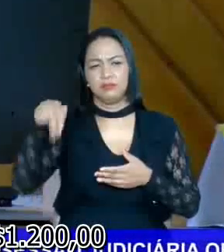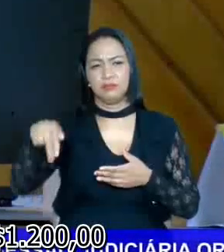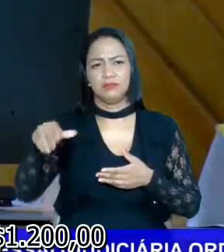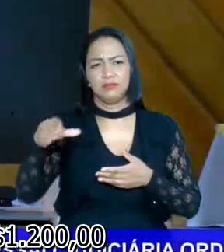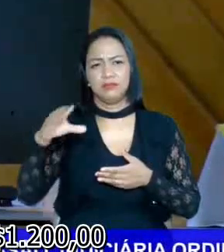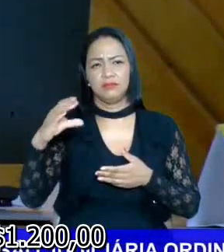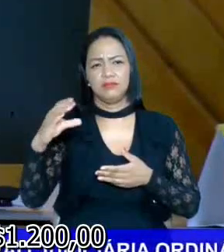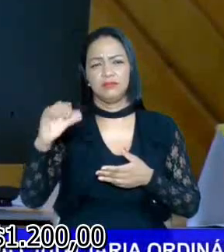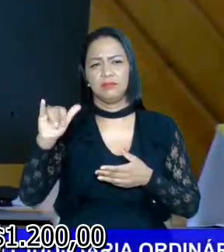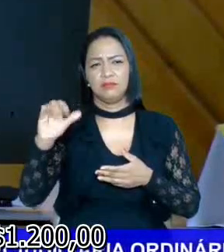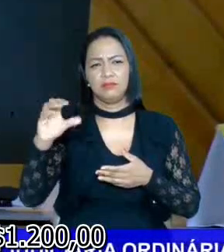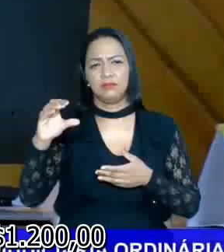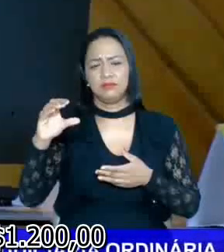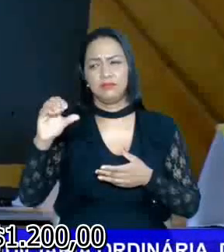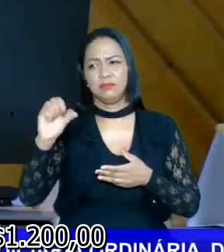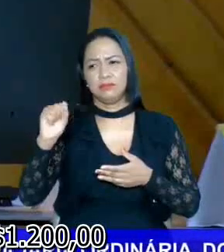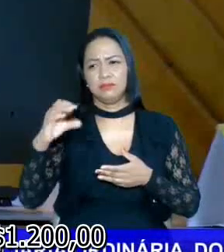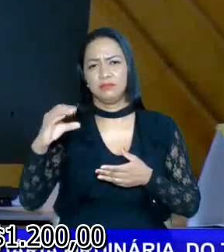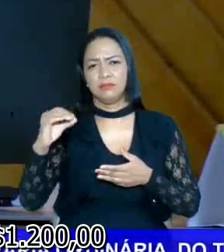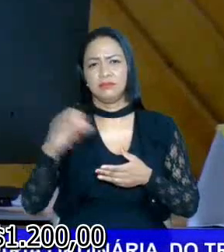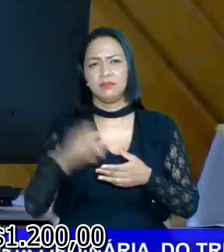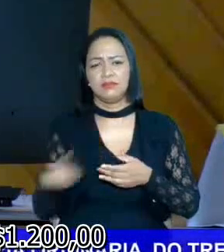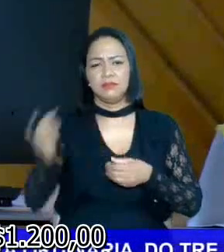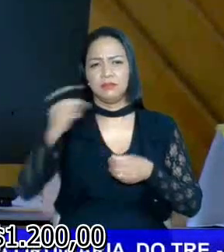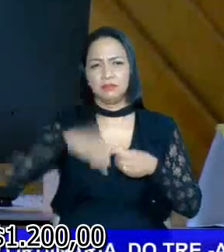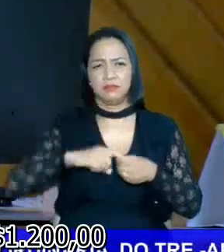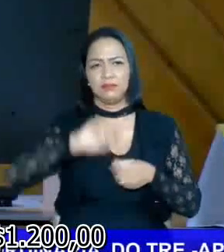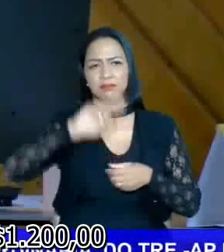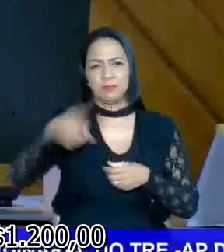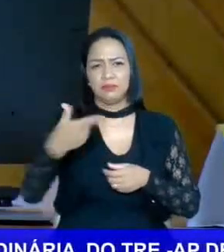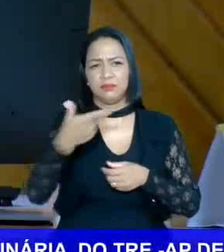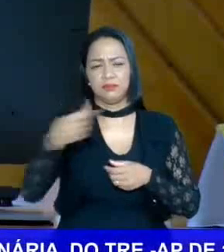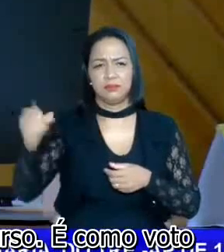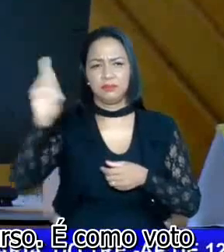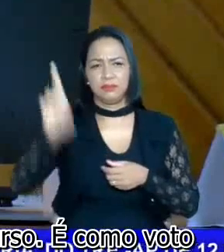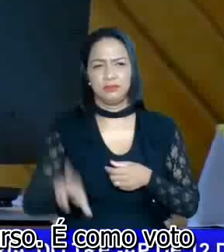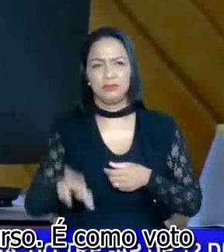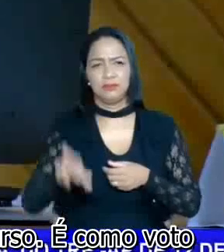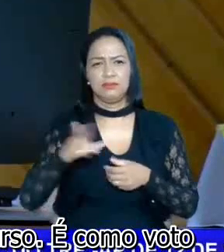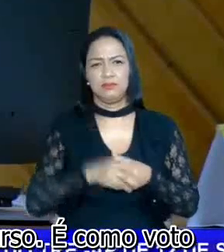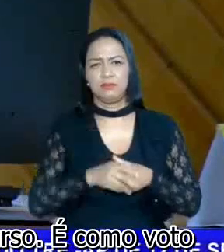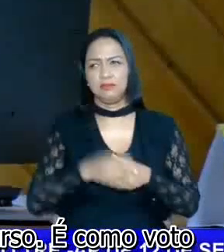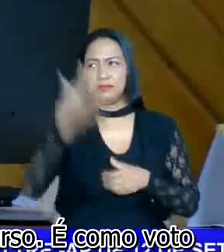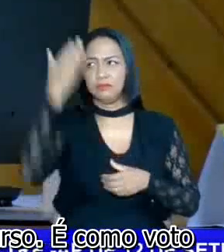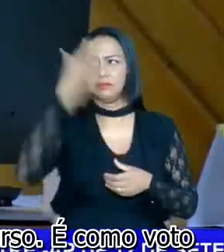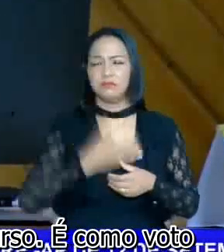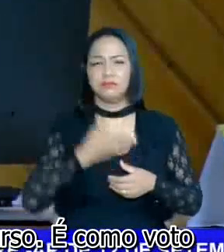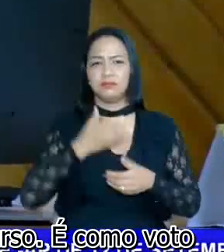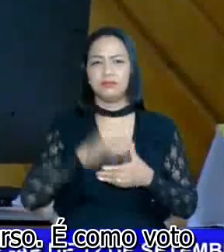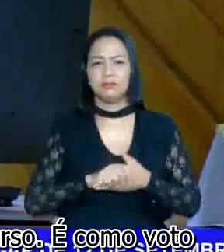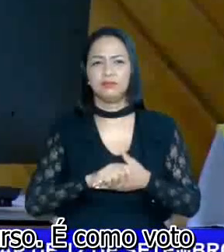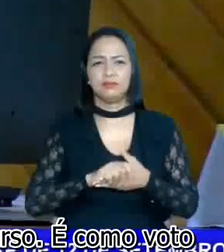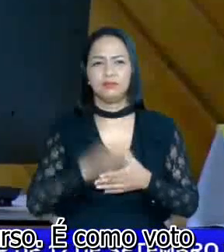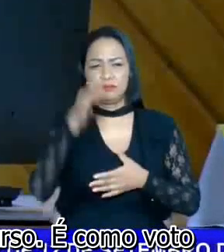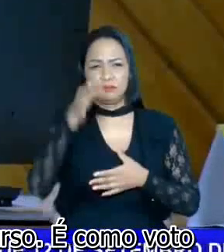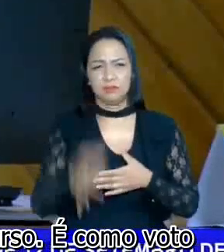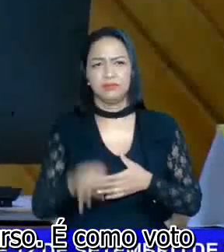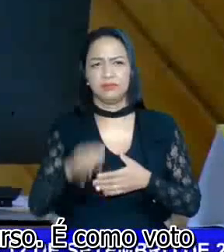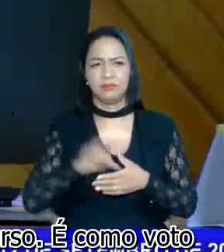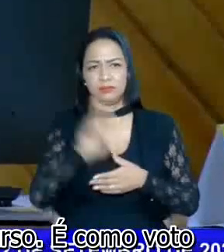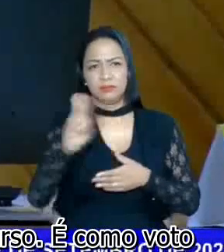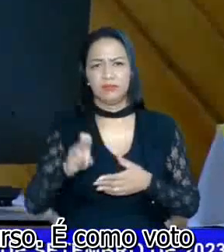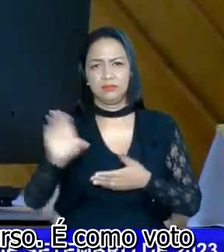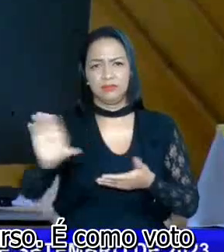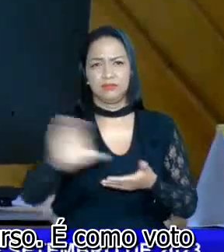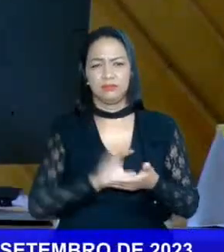e determino a devolução ao Tesouro do valor de R$ 1.200, em razão da não comprovação adequada da utilização